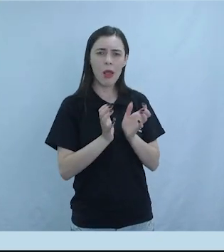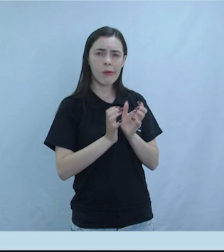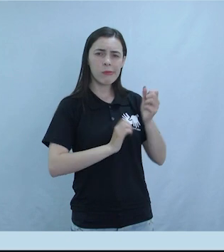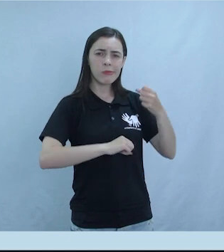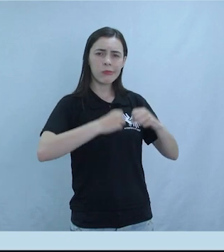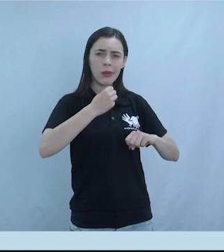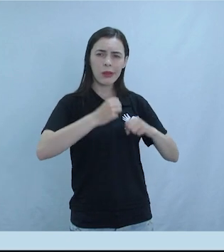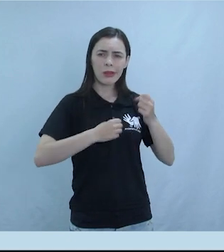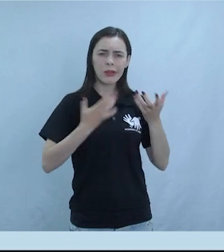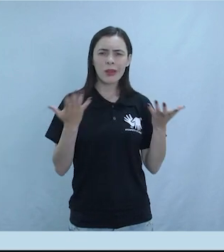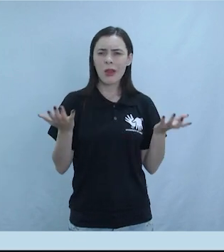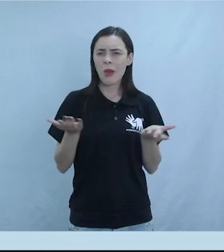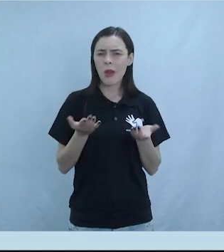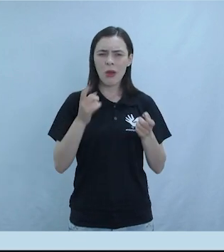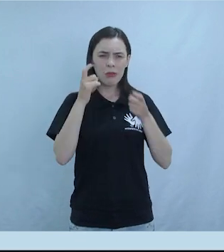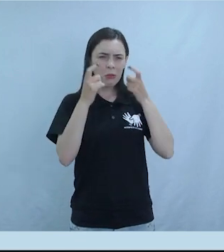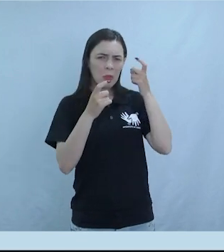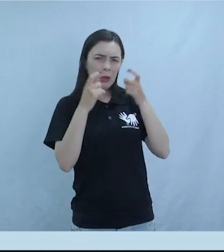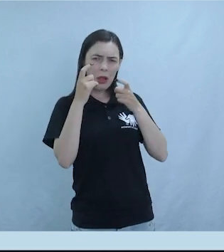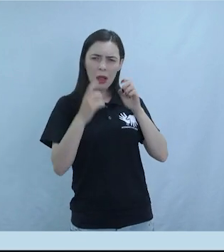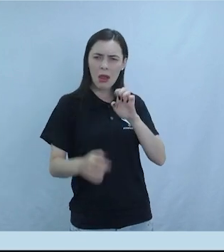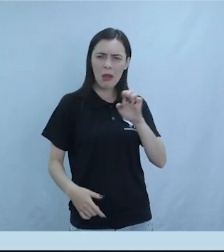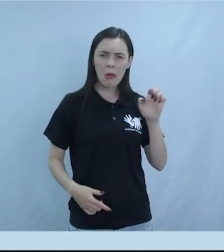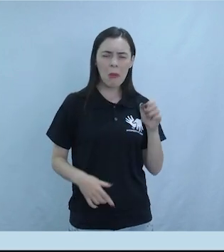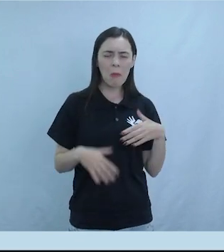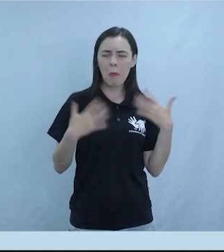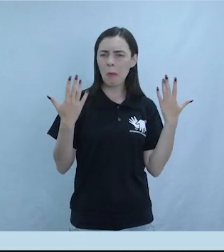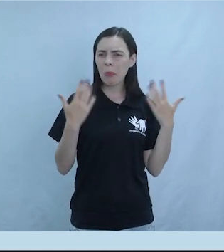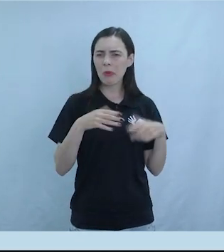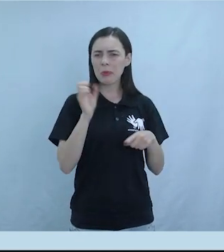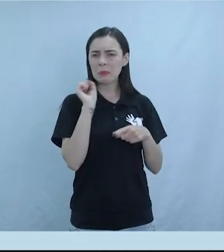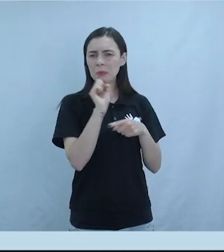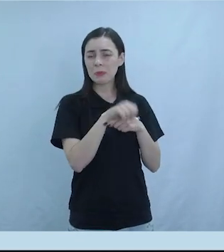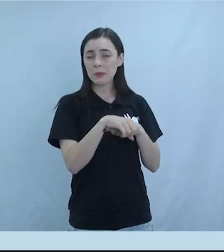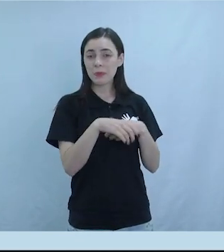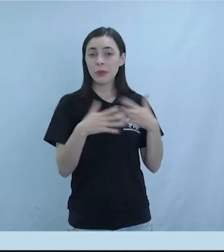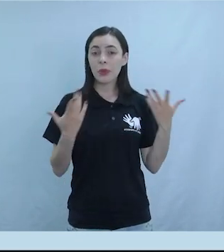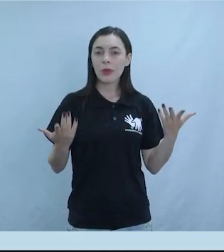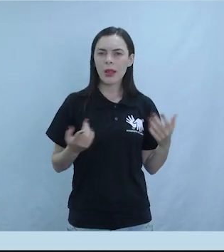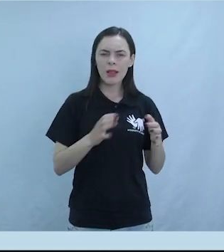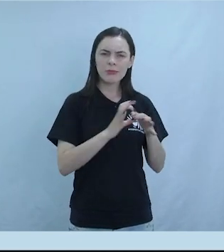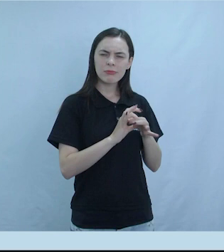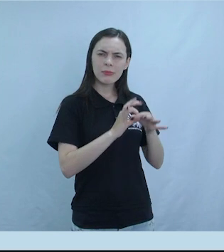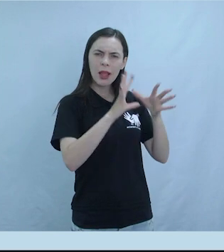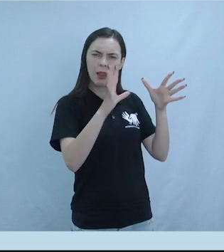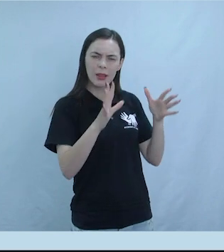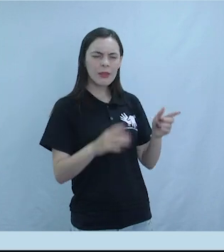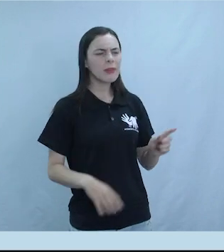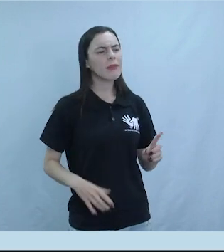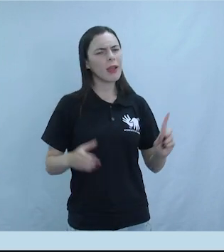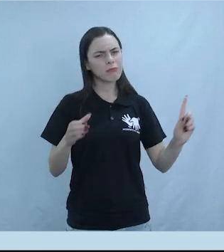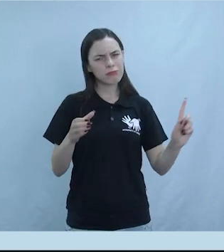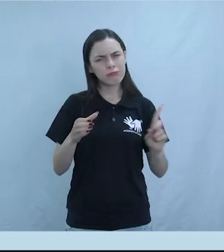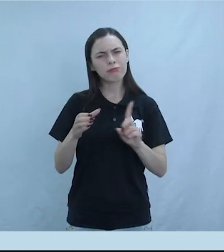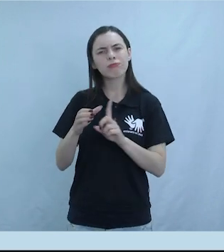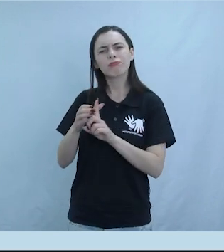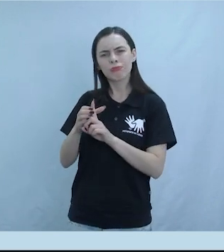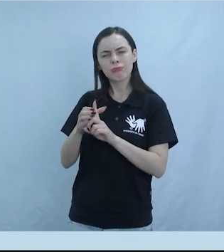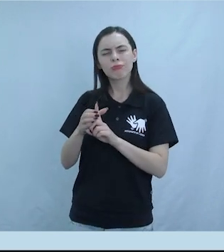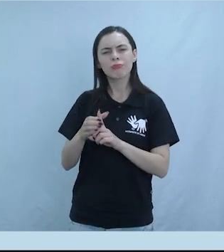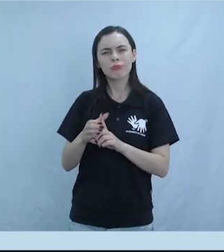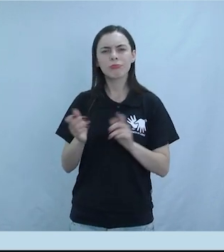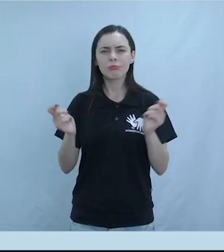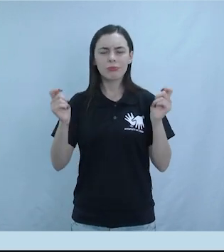se preocuparam mais com a presença dos poucos canhotos. Eles os deixaram viver e se integrar no mundo